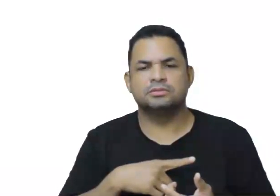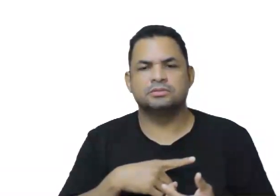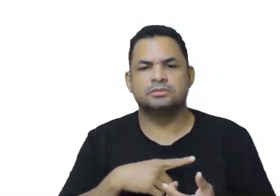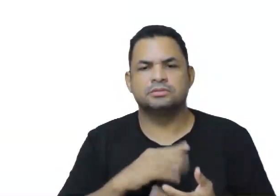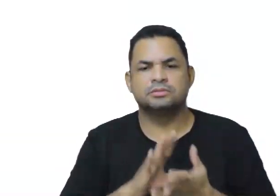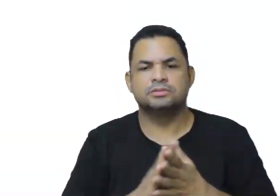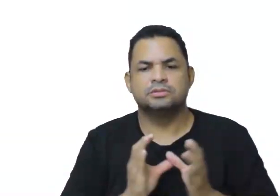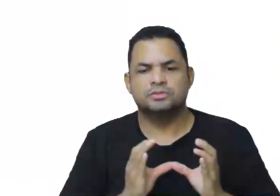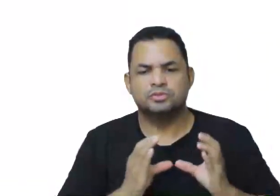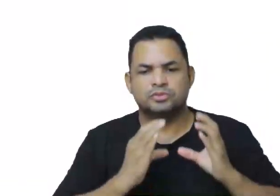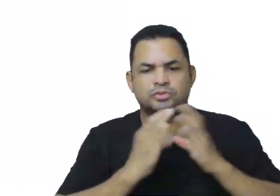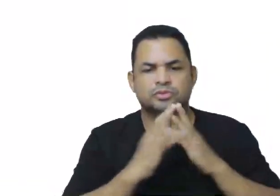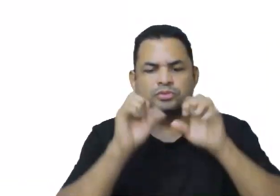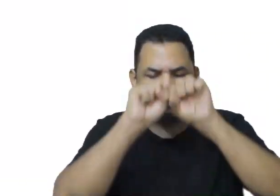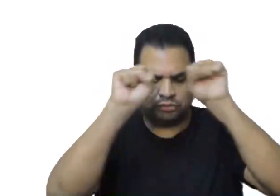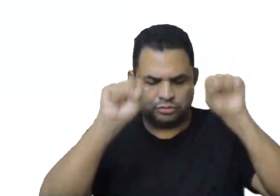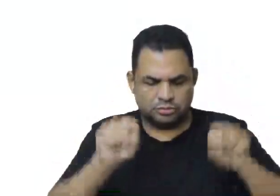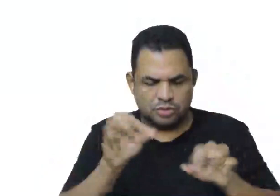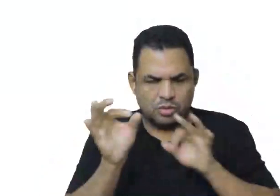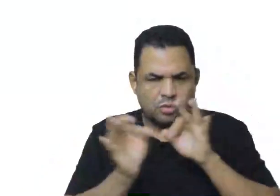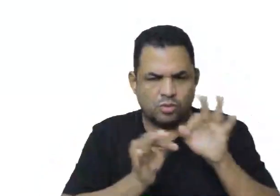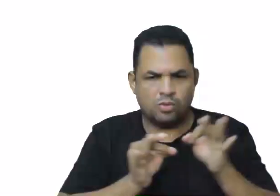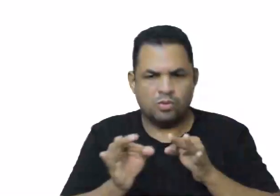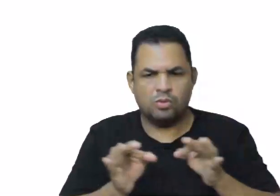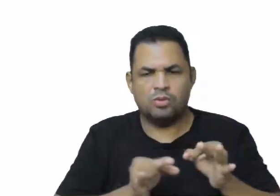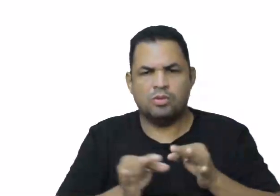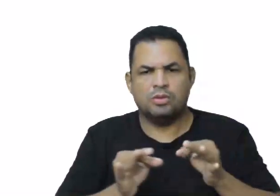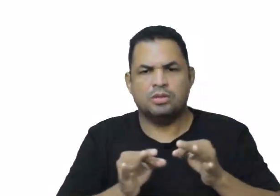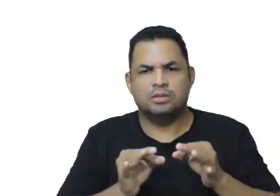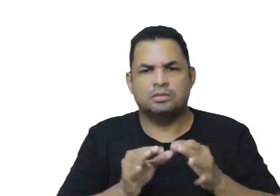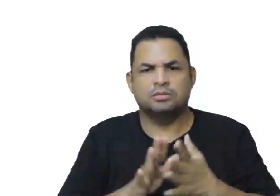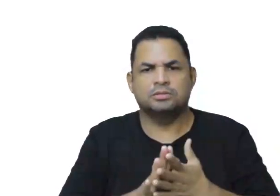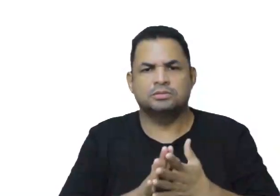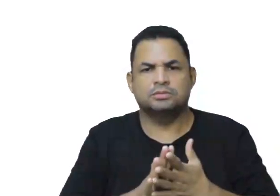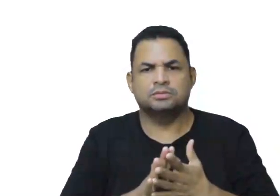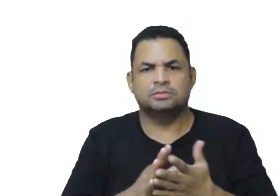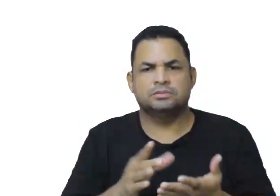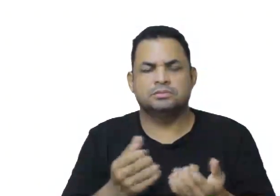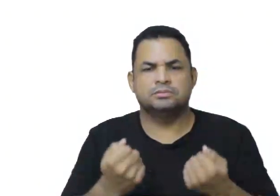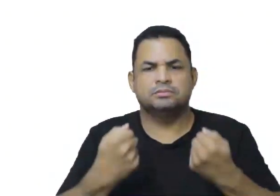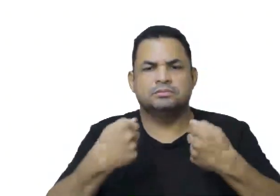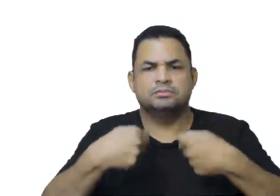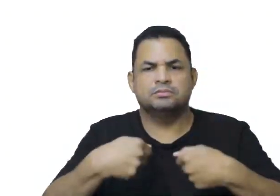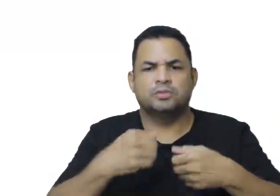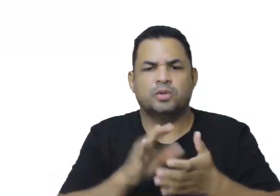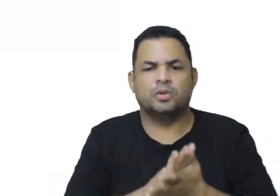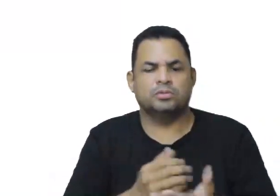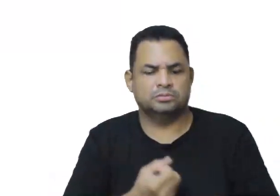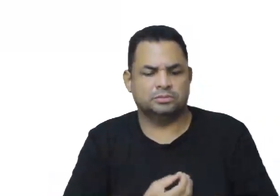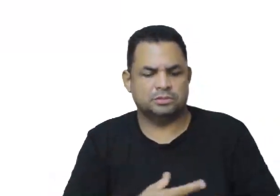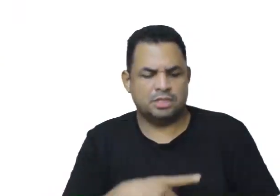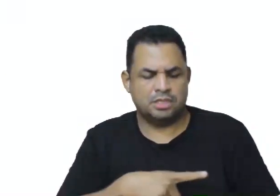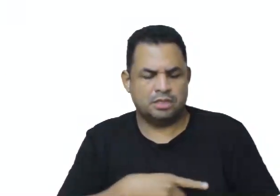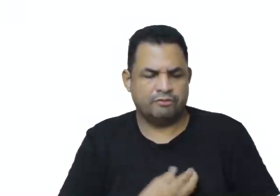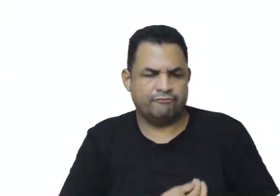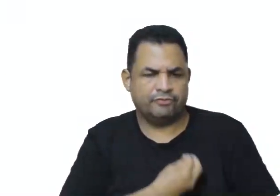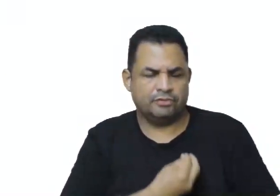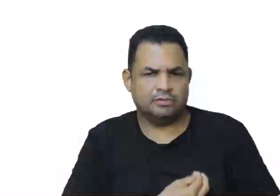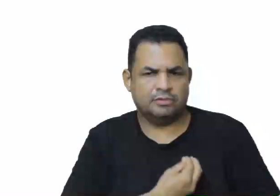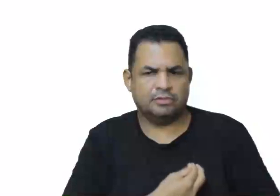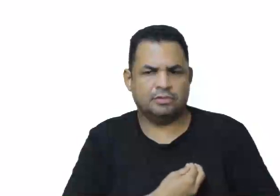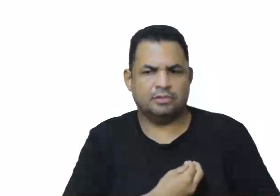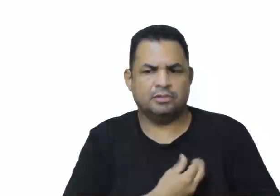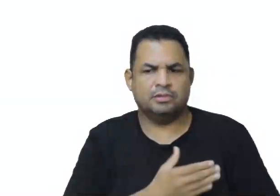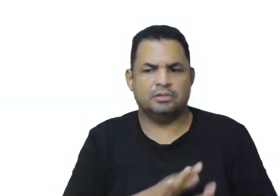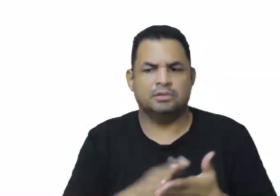um conjunto de sistemas funcionando para que a gente possa sobreviver, ok? E